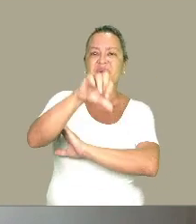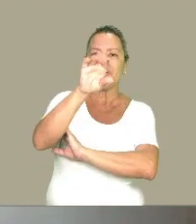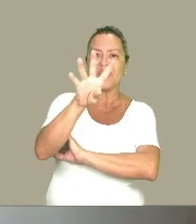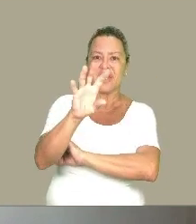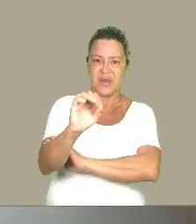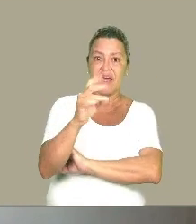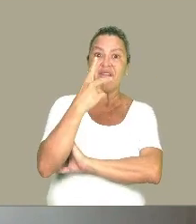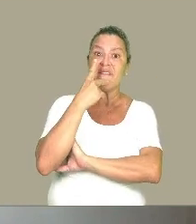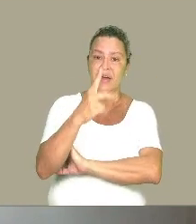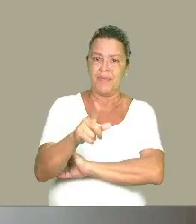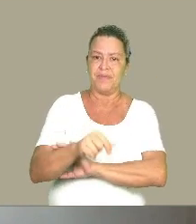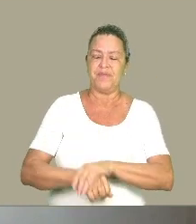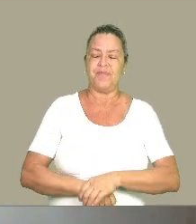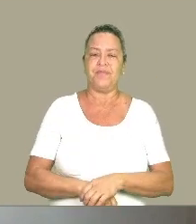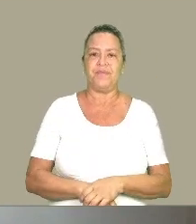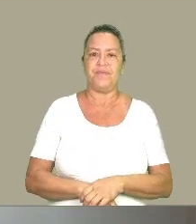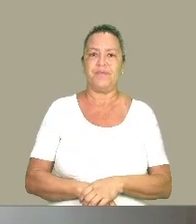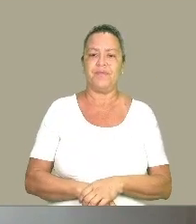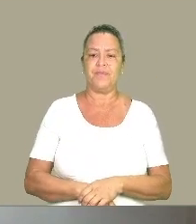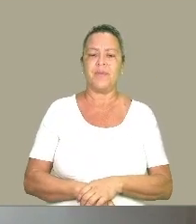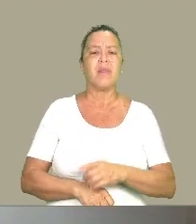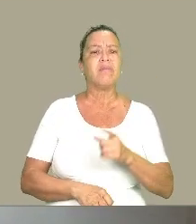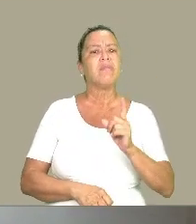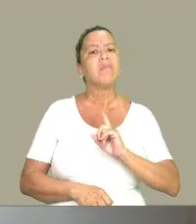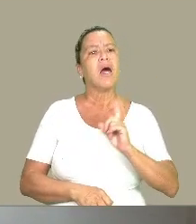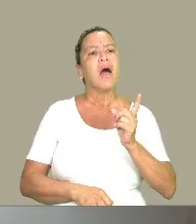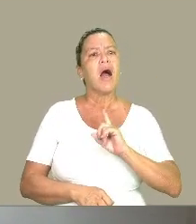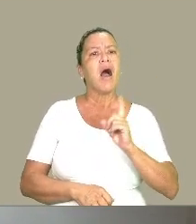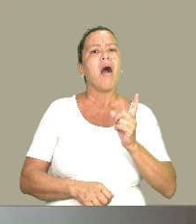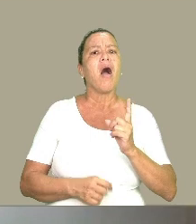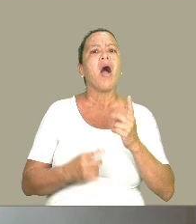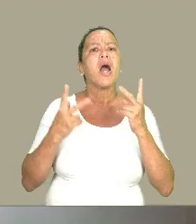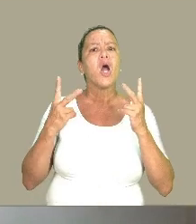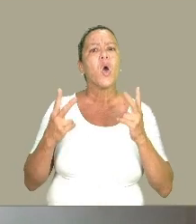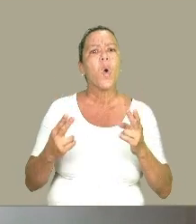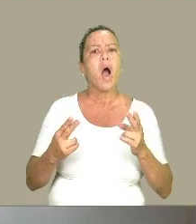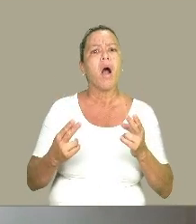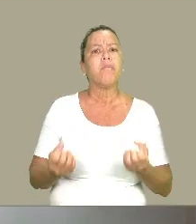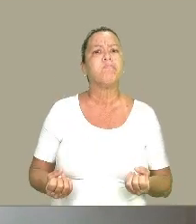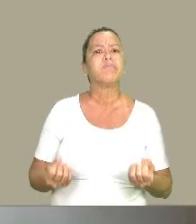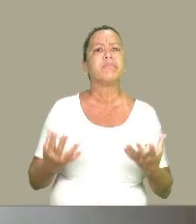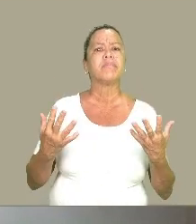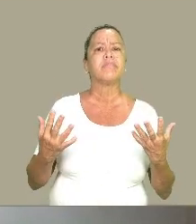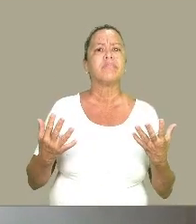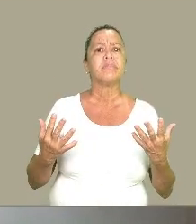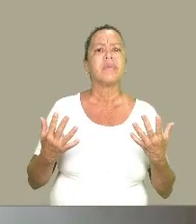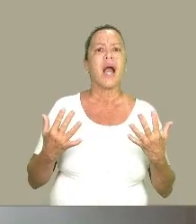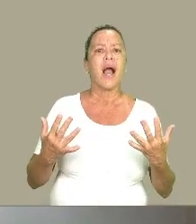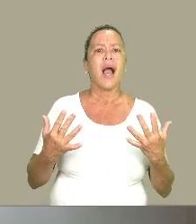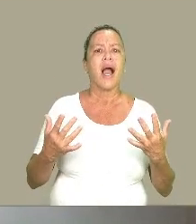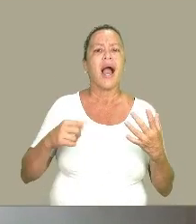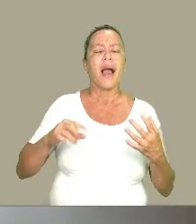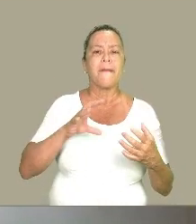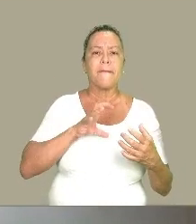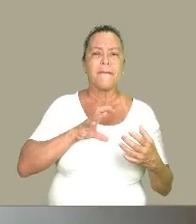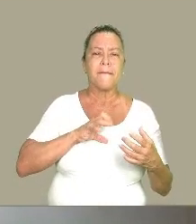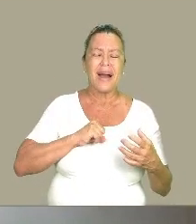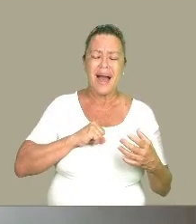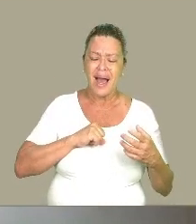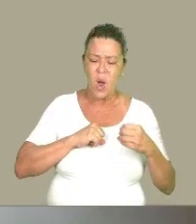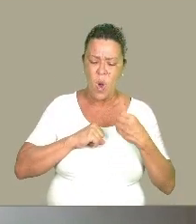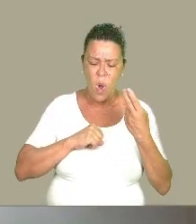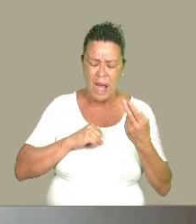que diz assim: não constitui igualmente fontes de sabores tanto mais amargos